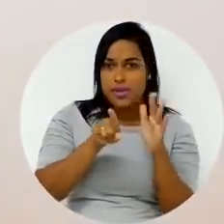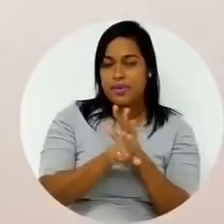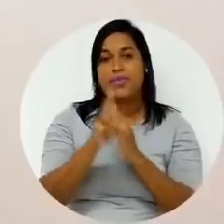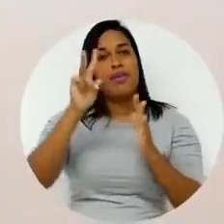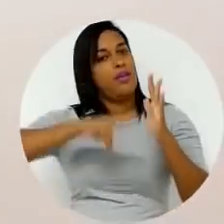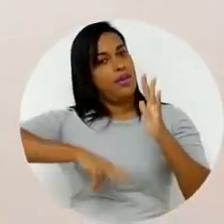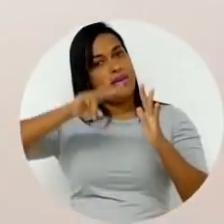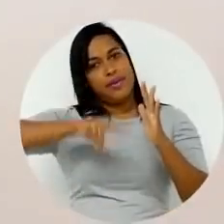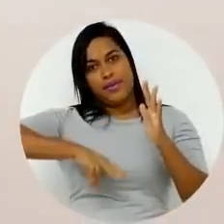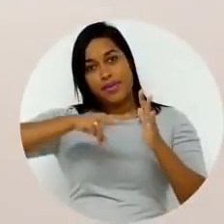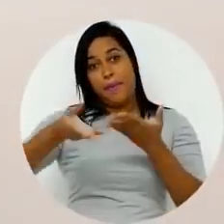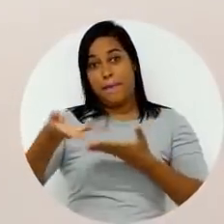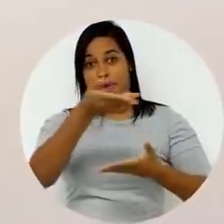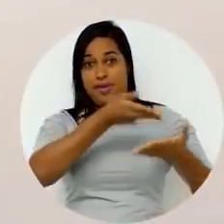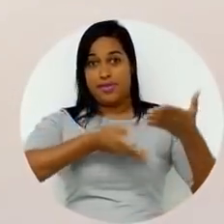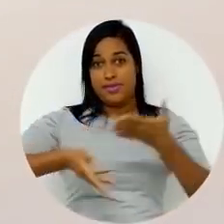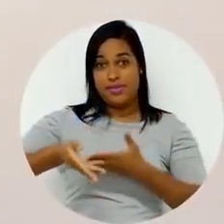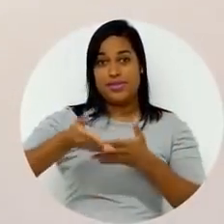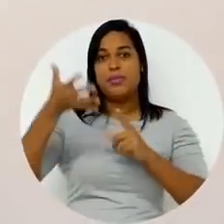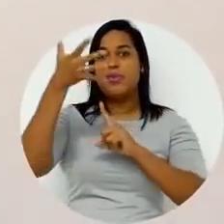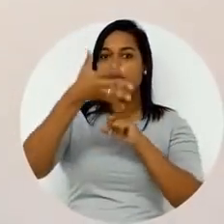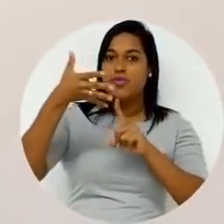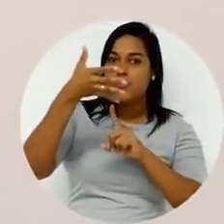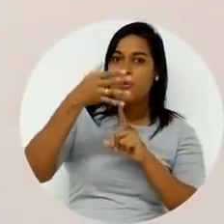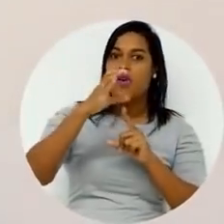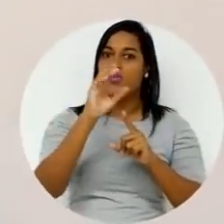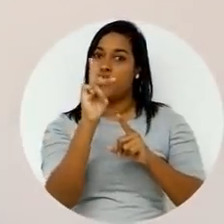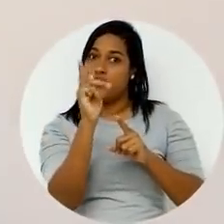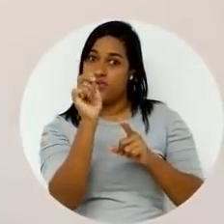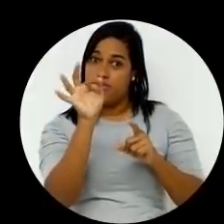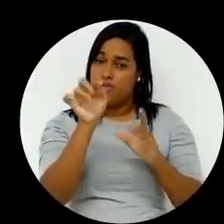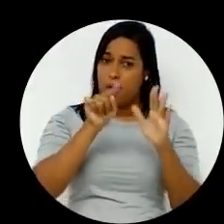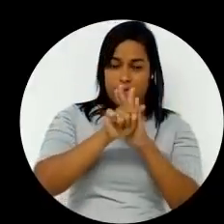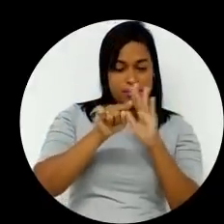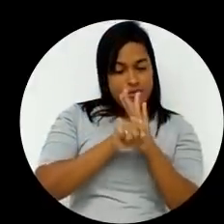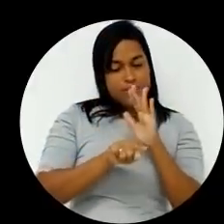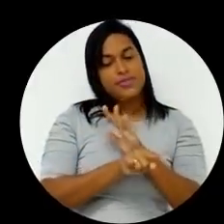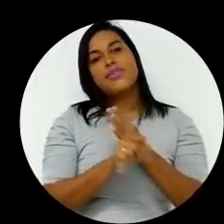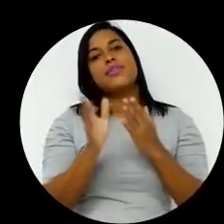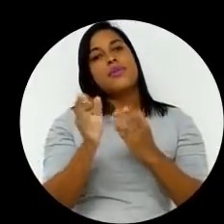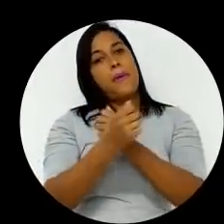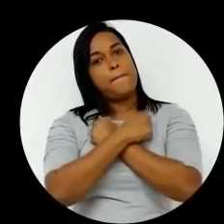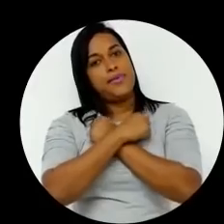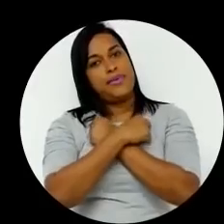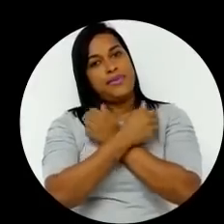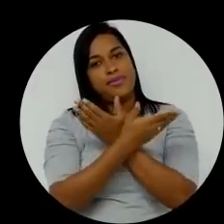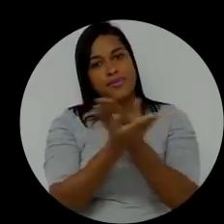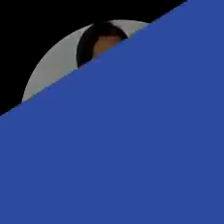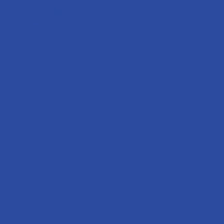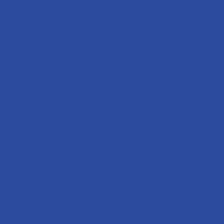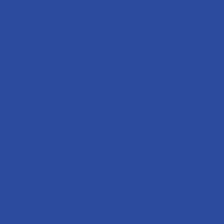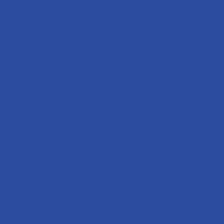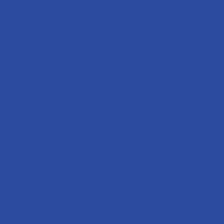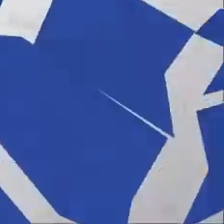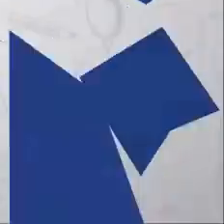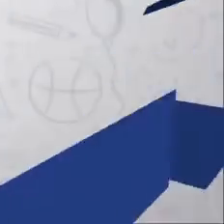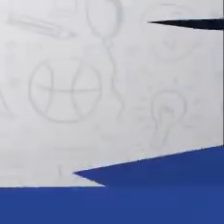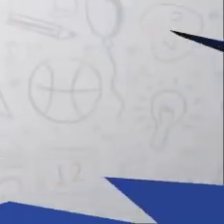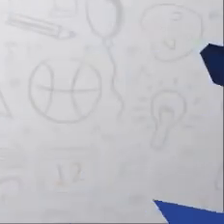leiam bastante, participem dos fóruns, dos chats, estamos à disposição. Um forte abraço a todos.